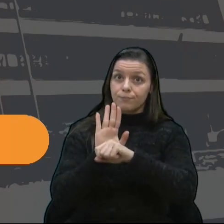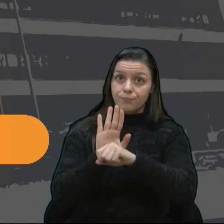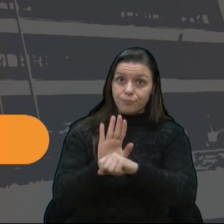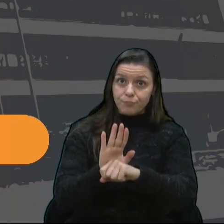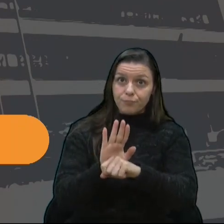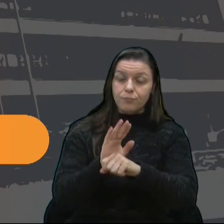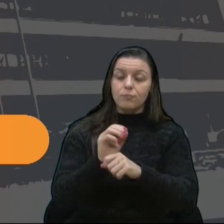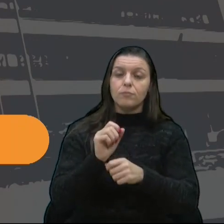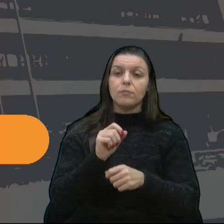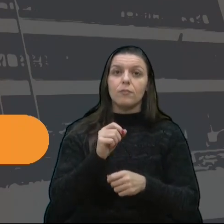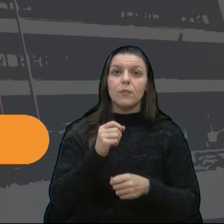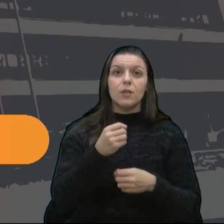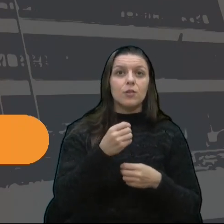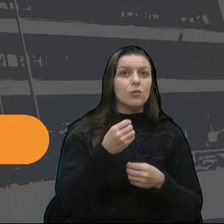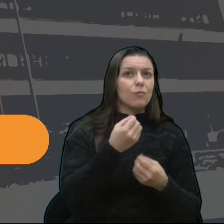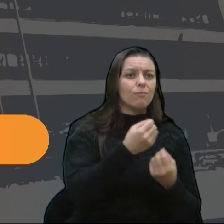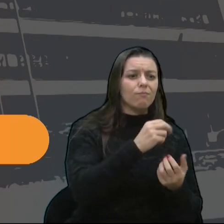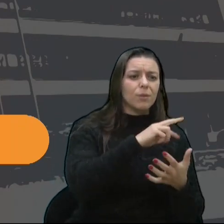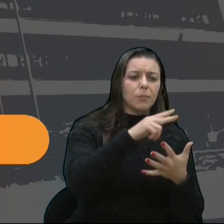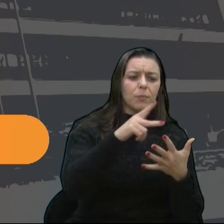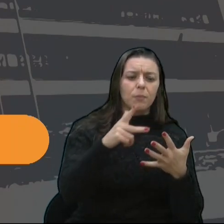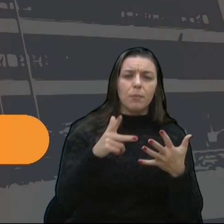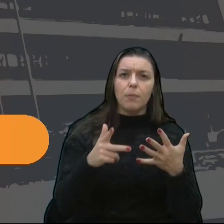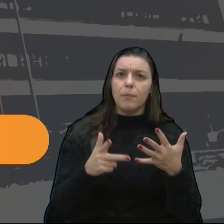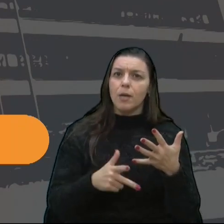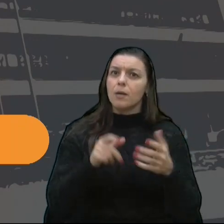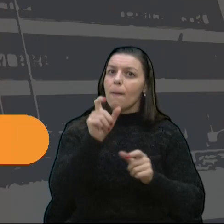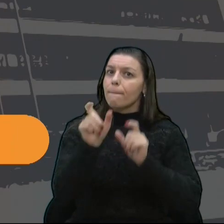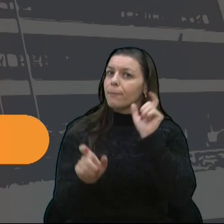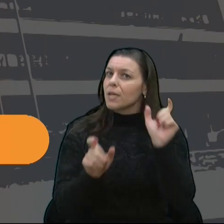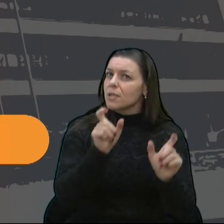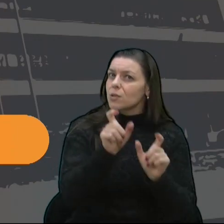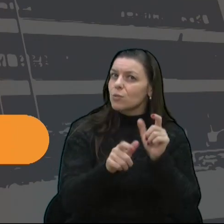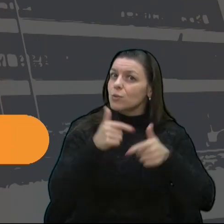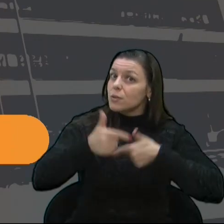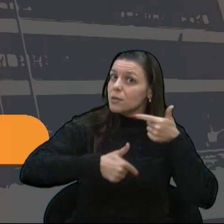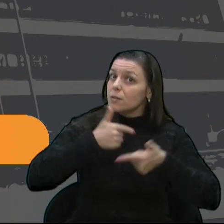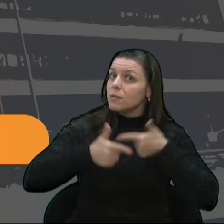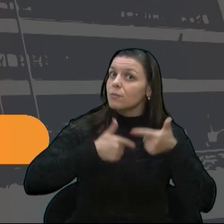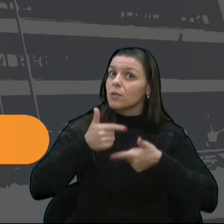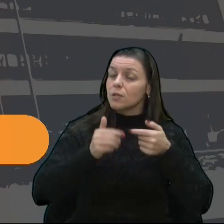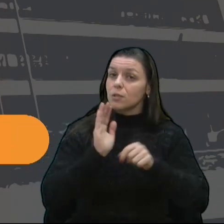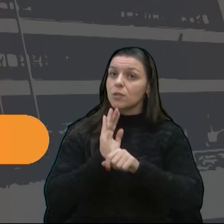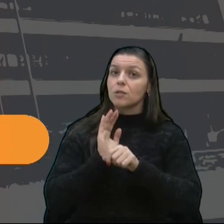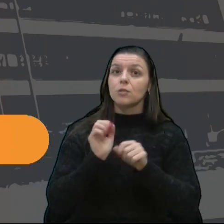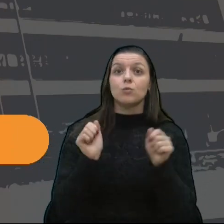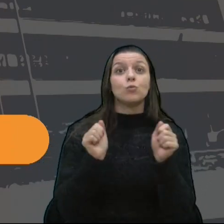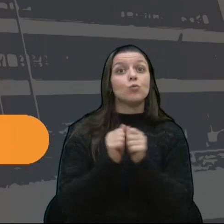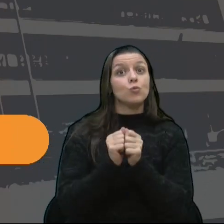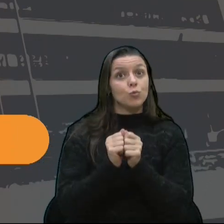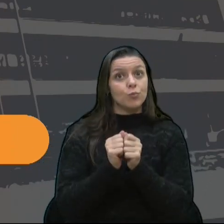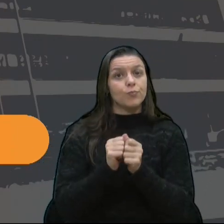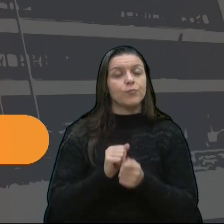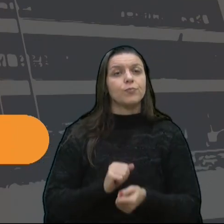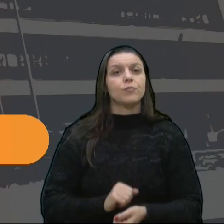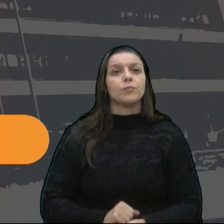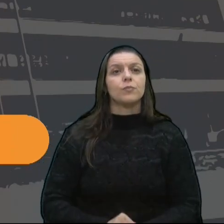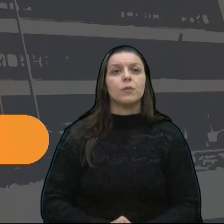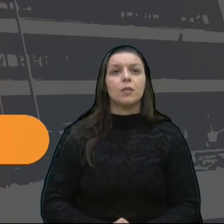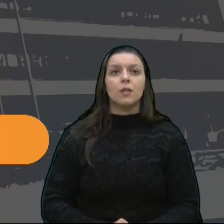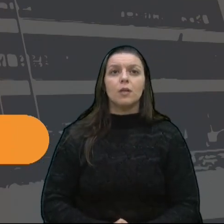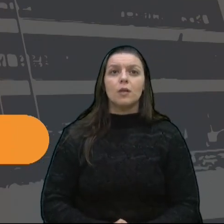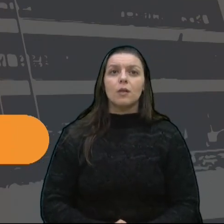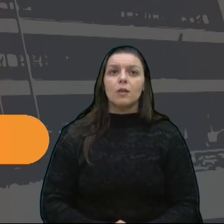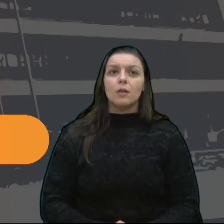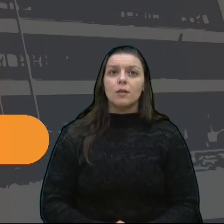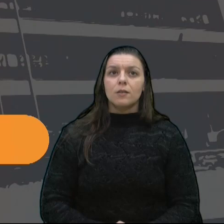diversas mãos e pensares que vão fazer com que essa peça seja algo